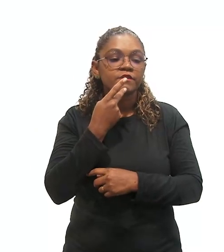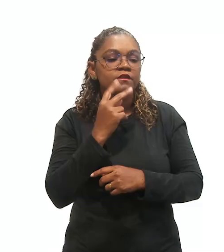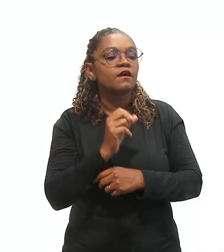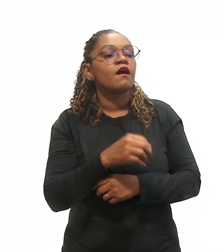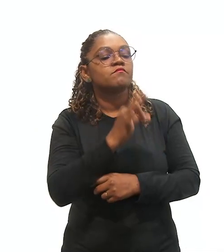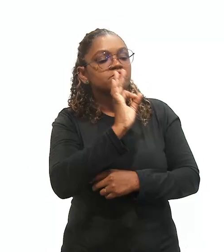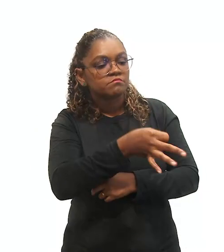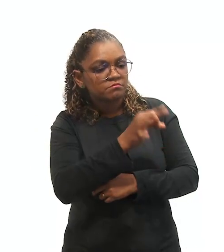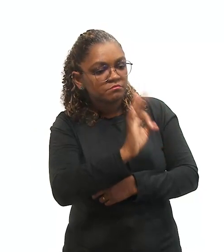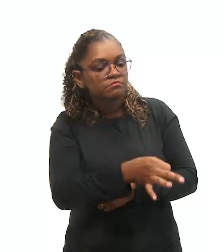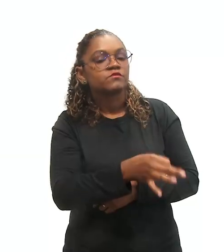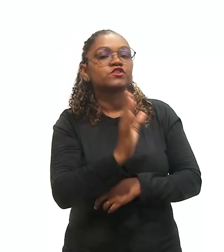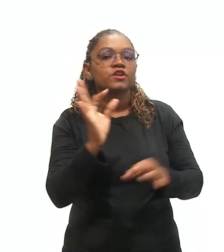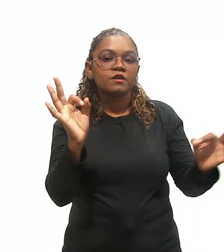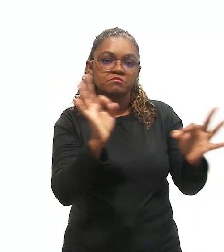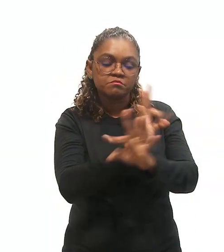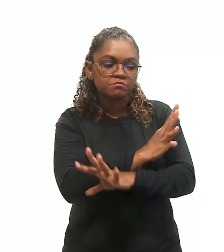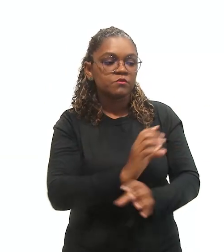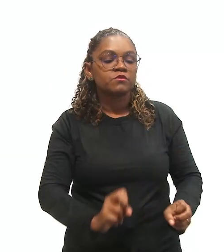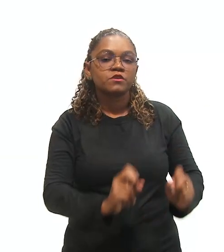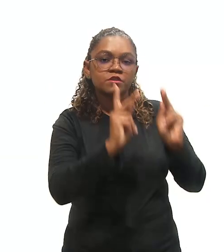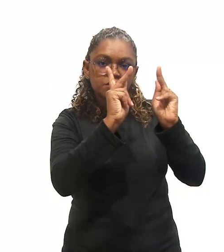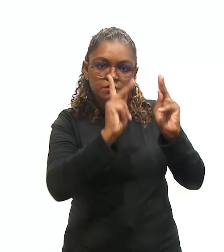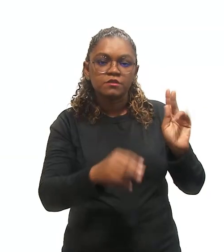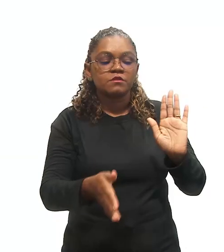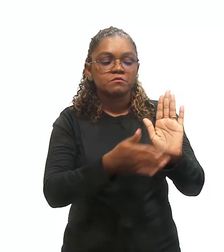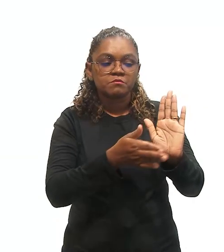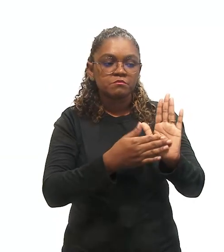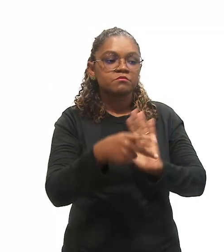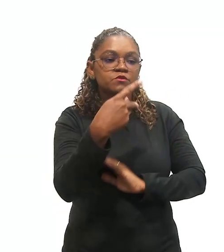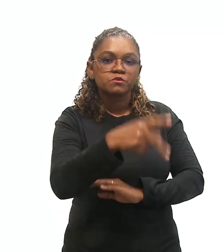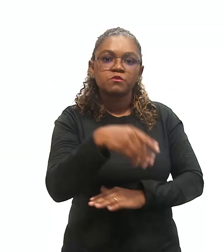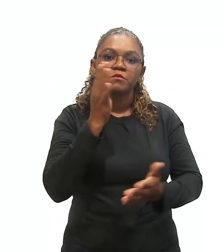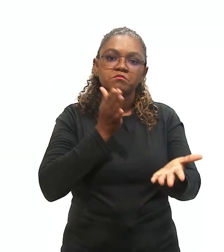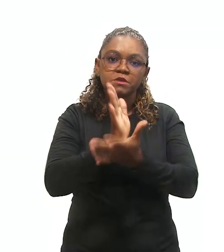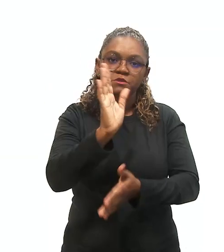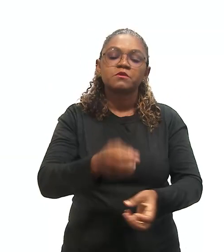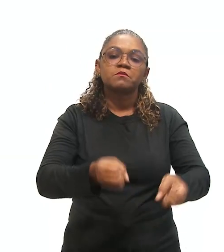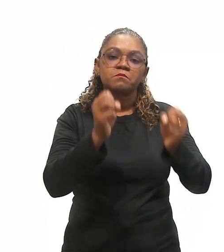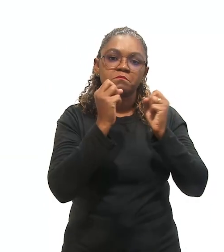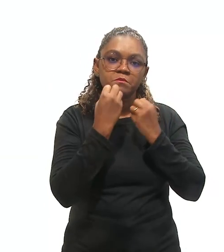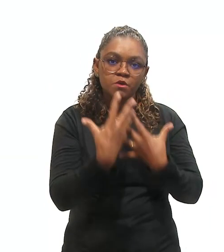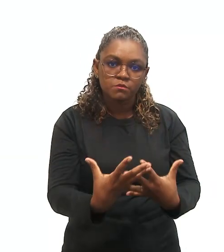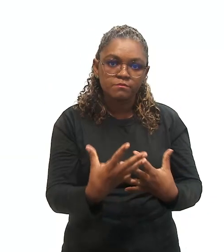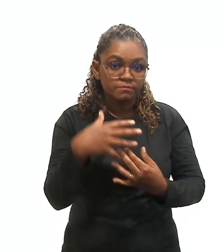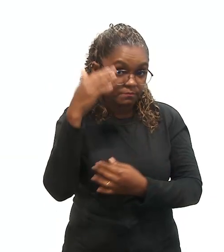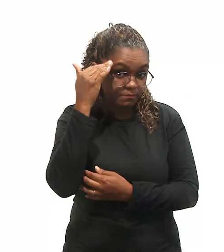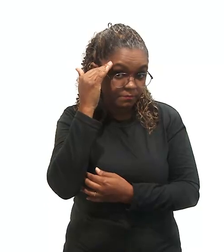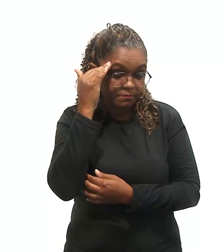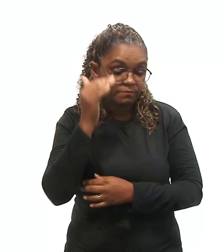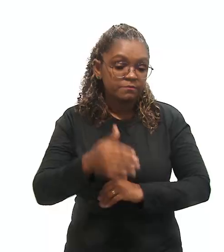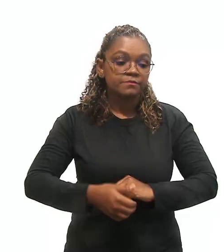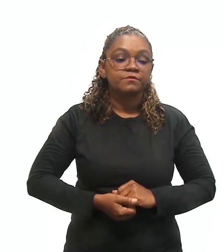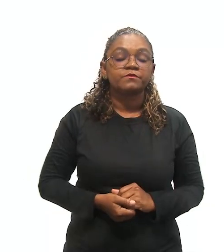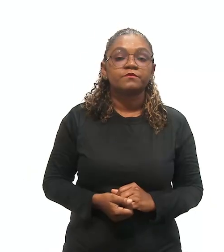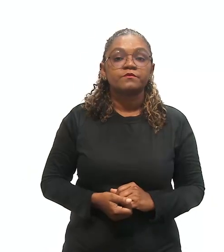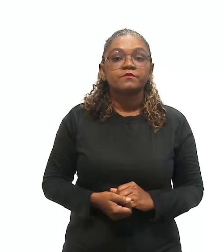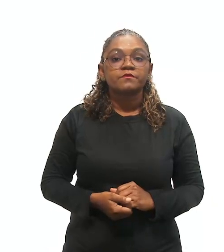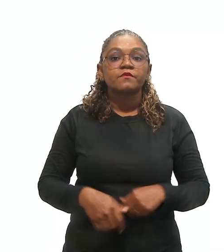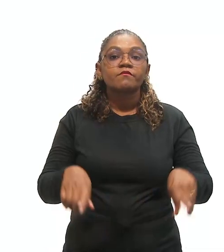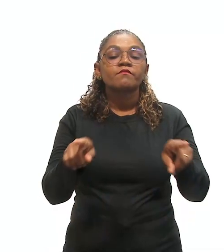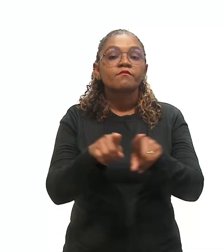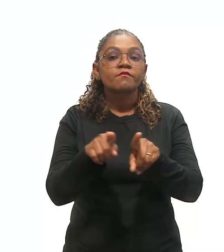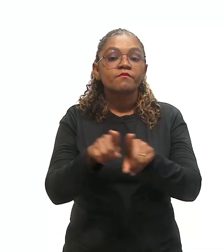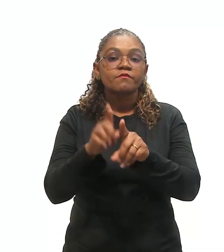fez o seu trabalho de casa e suas contas foram aprovadas. Vamos lá. O relatório